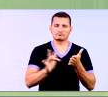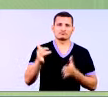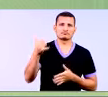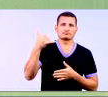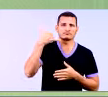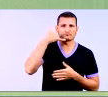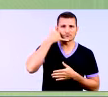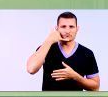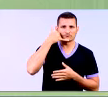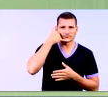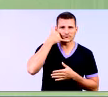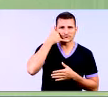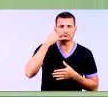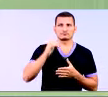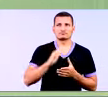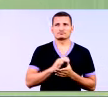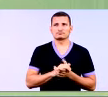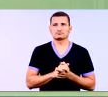celulares,